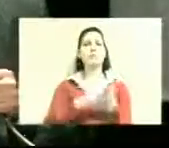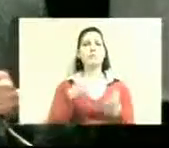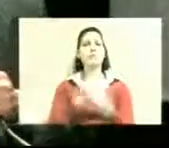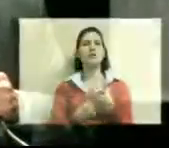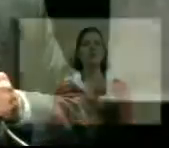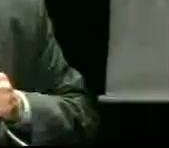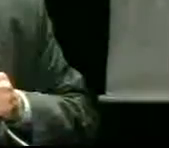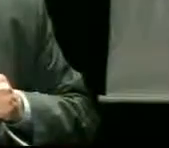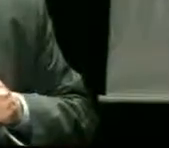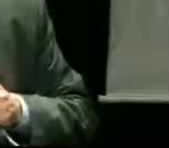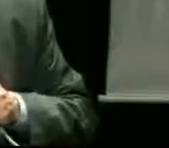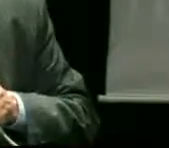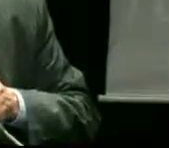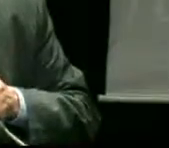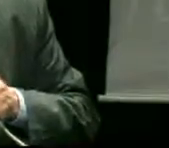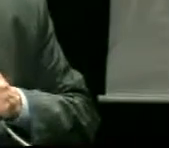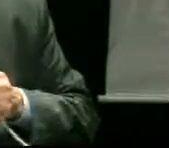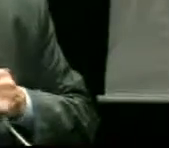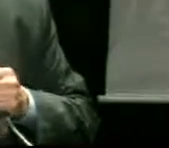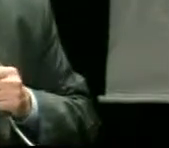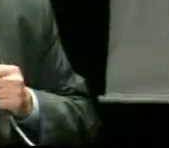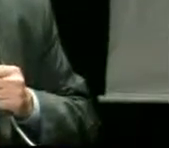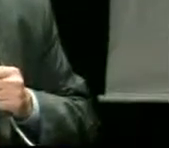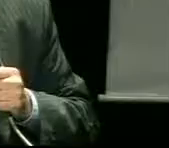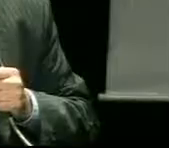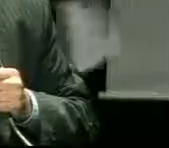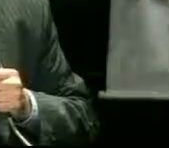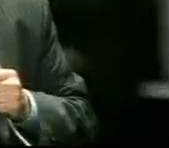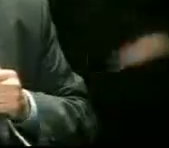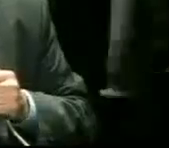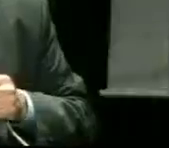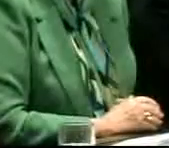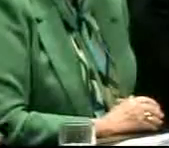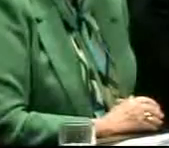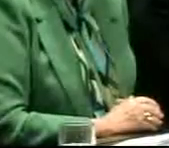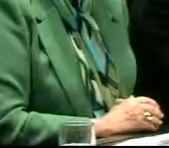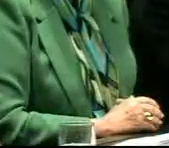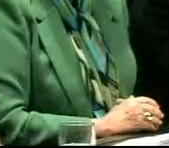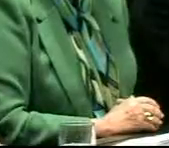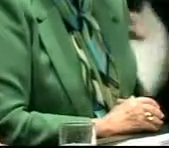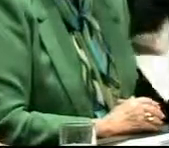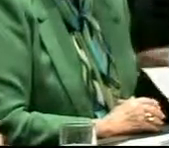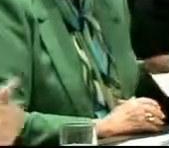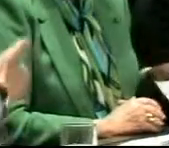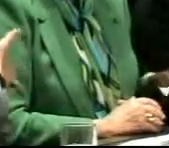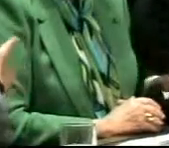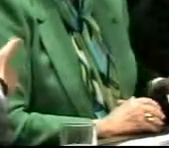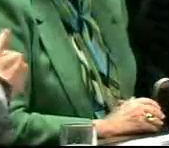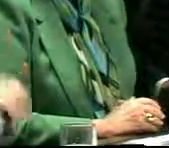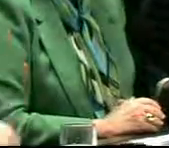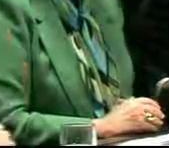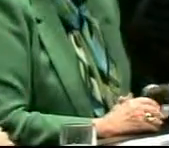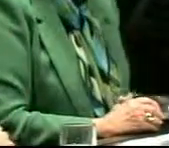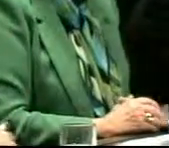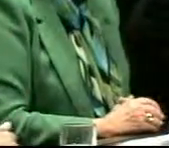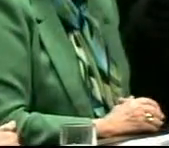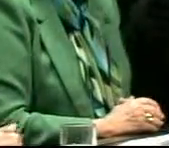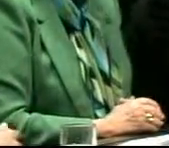dívida orizícola. Nós temos trabalhado pela rastreabilidade do gado. Nós temos trabalhado, e tive há